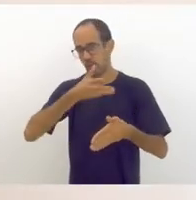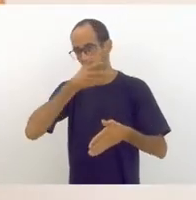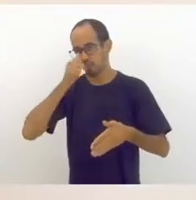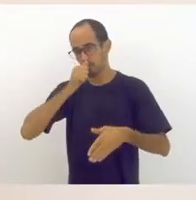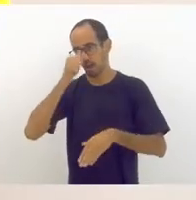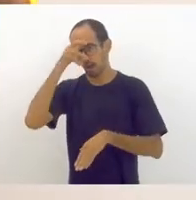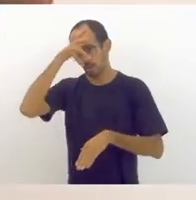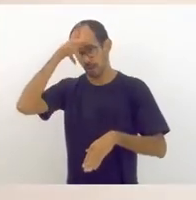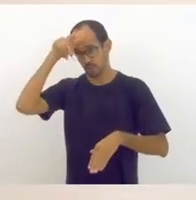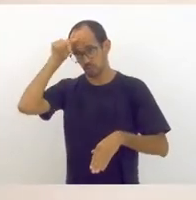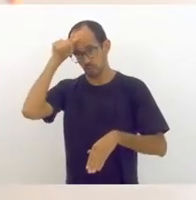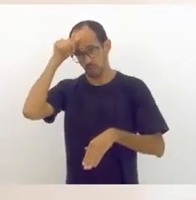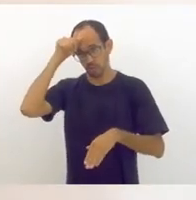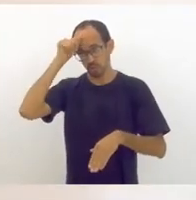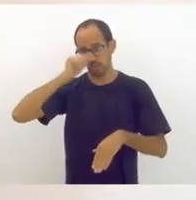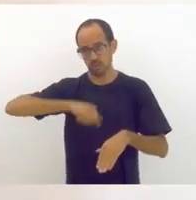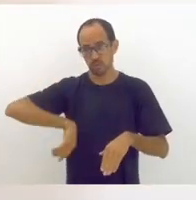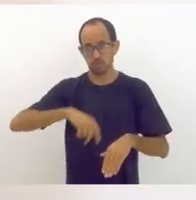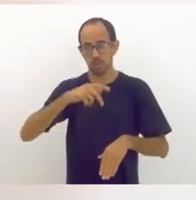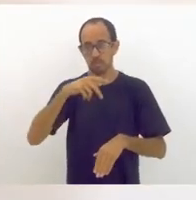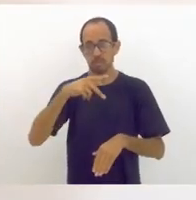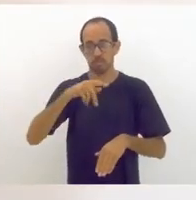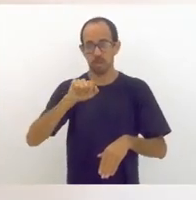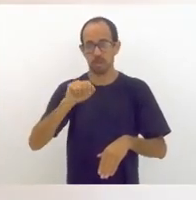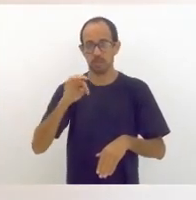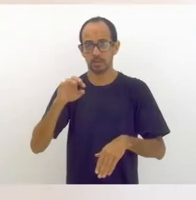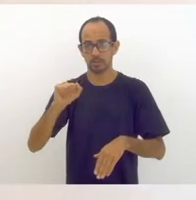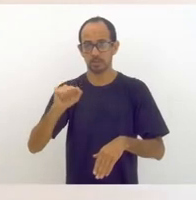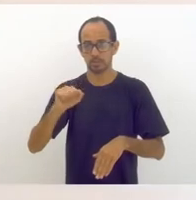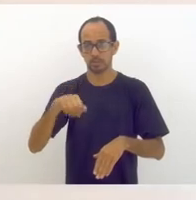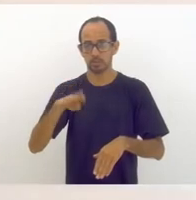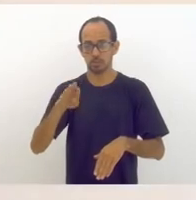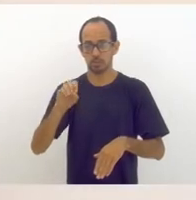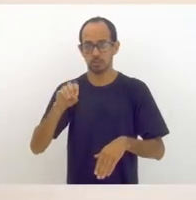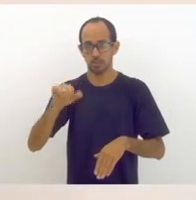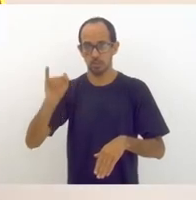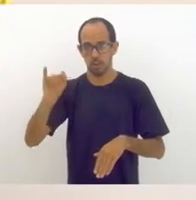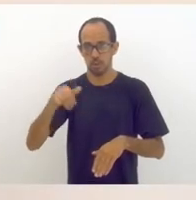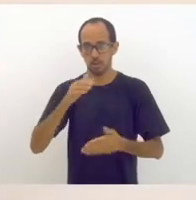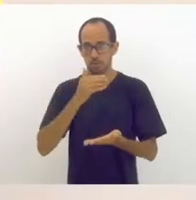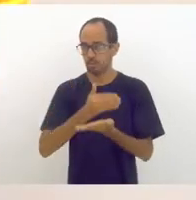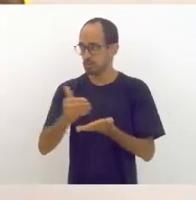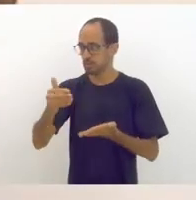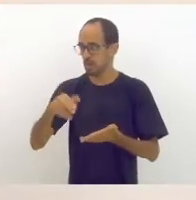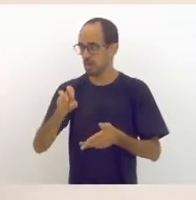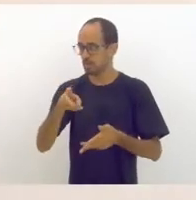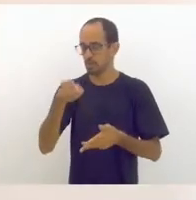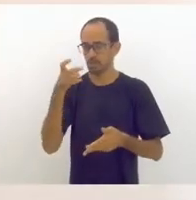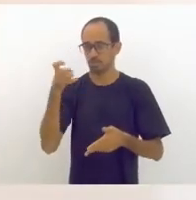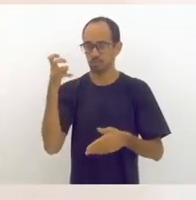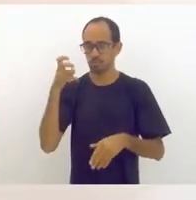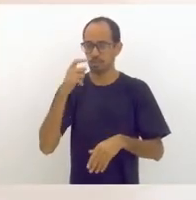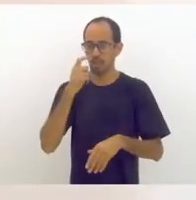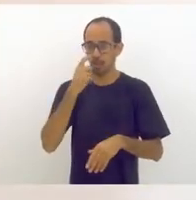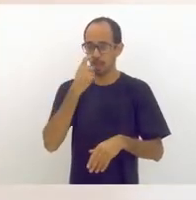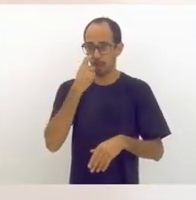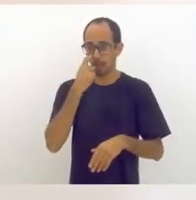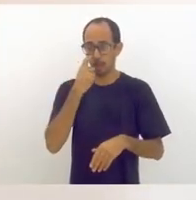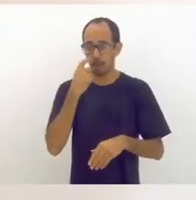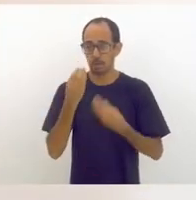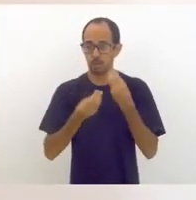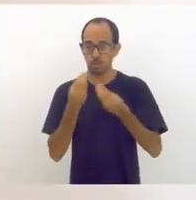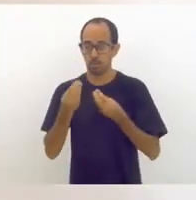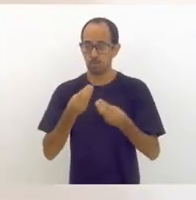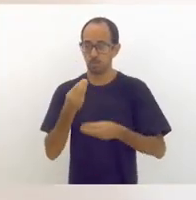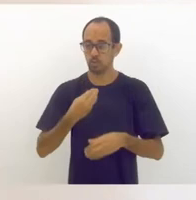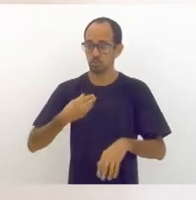da Água, Sob as Patas do Boi, Conspiracy, são documentários que mostram sobejamente como a ganância humana está matando o planeta,